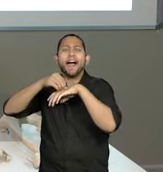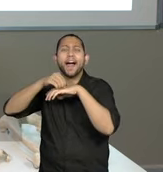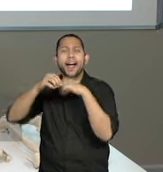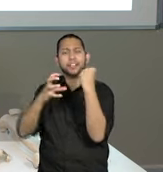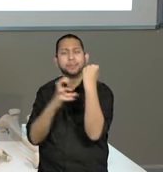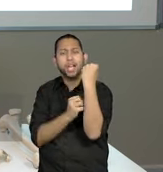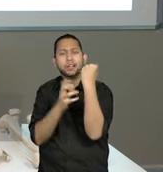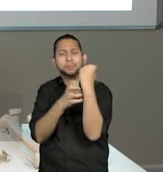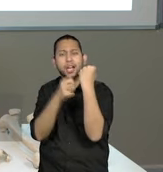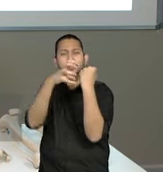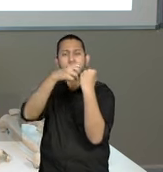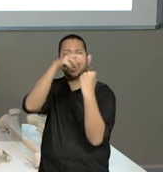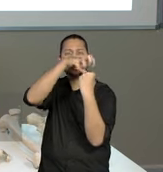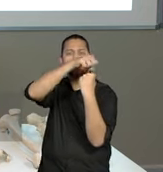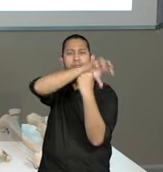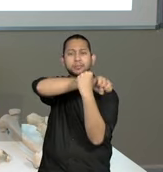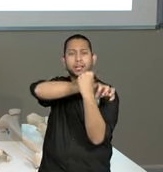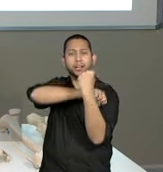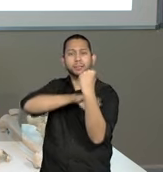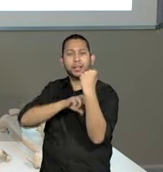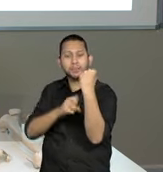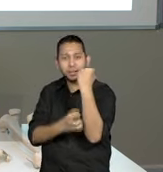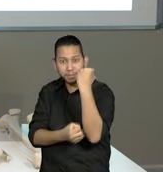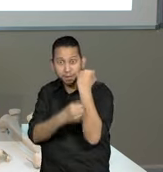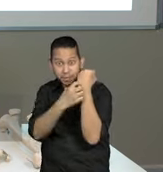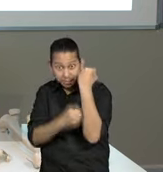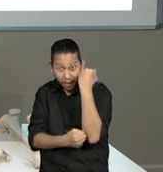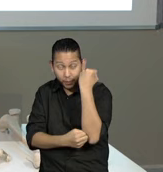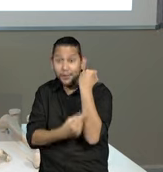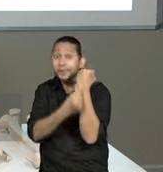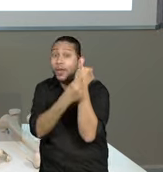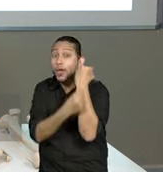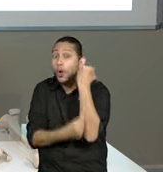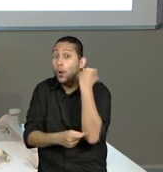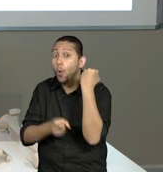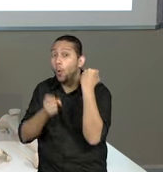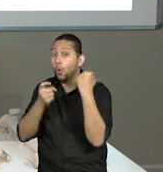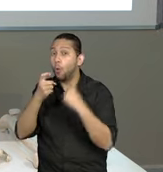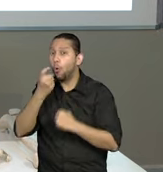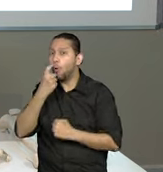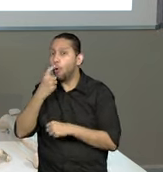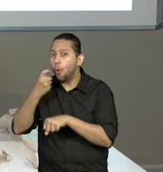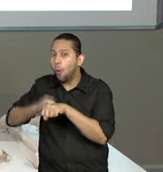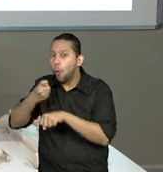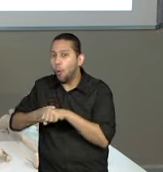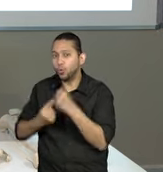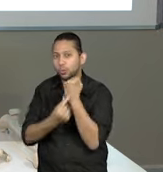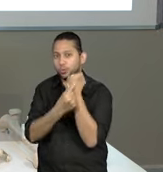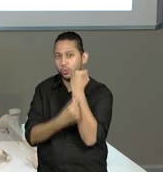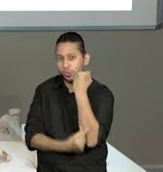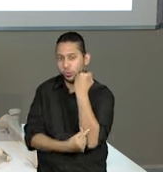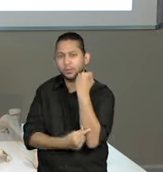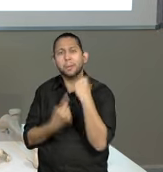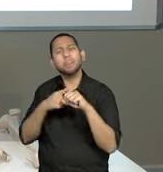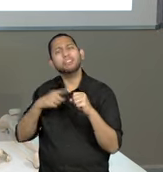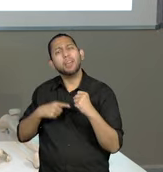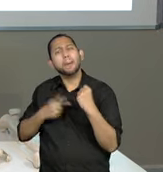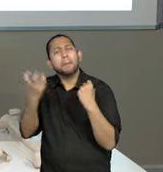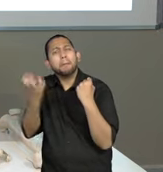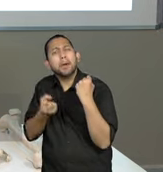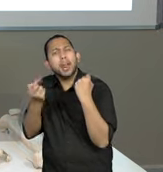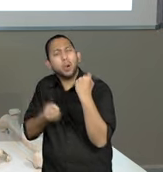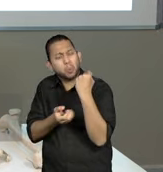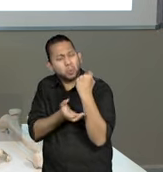ter visto que o osso, a ponta do osso é revestida por um tipo